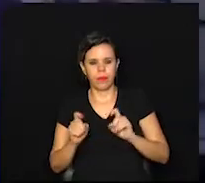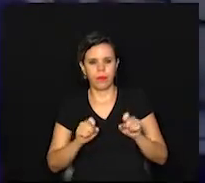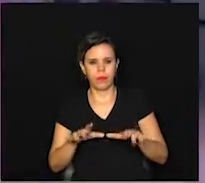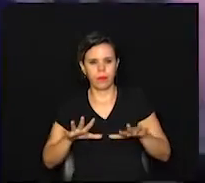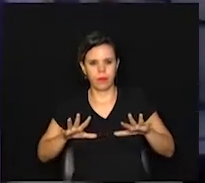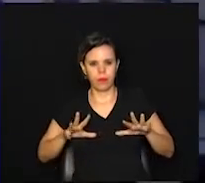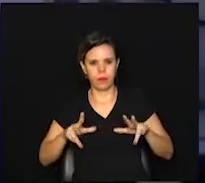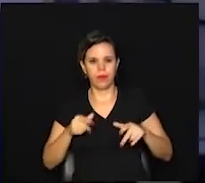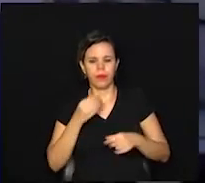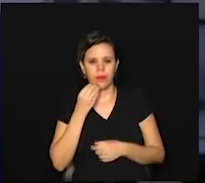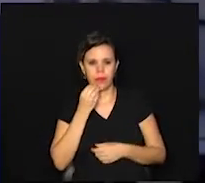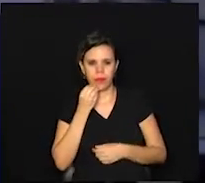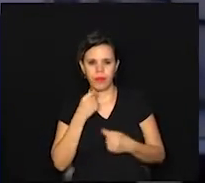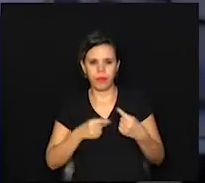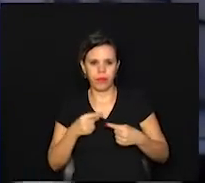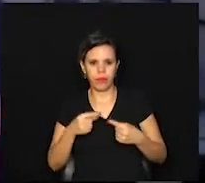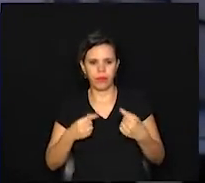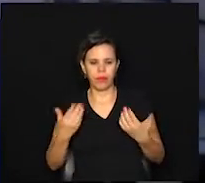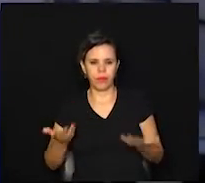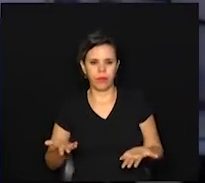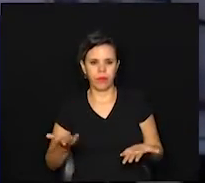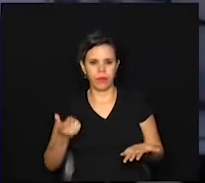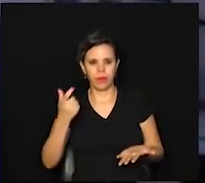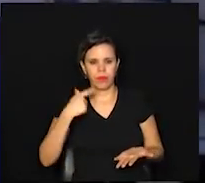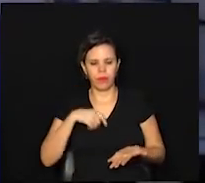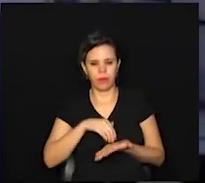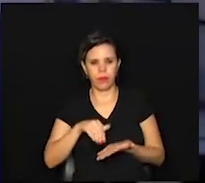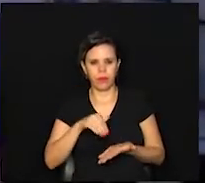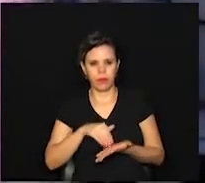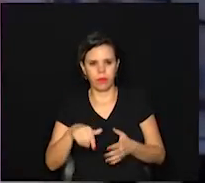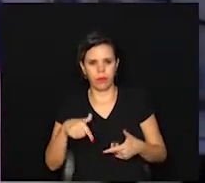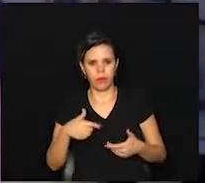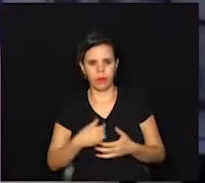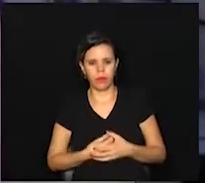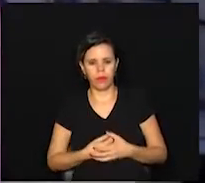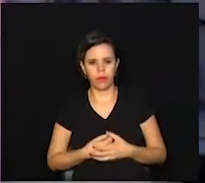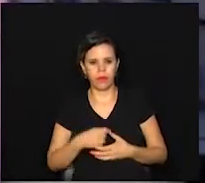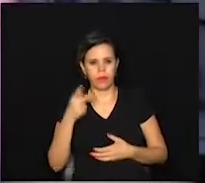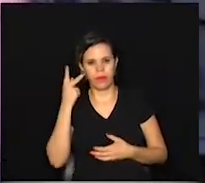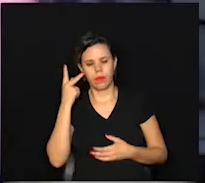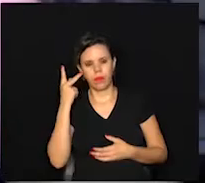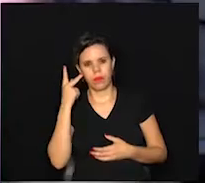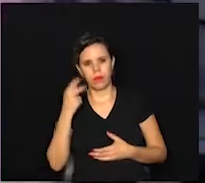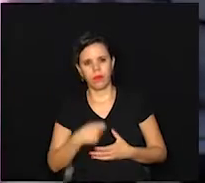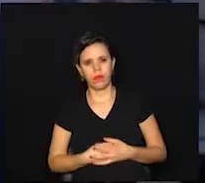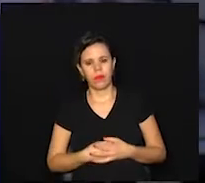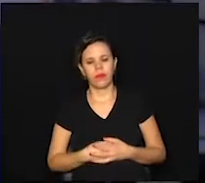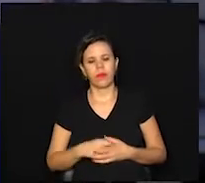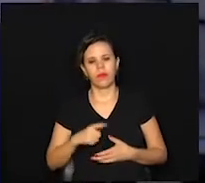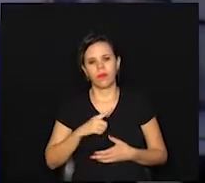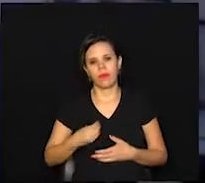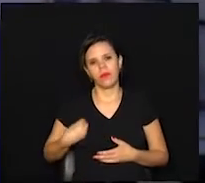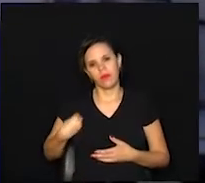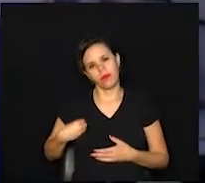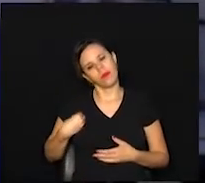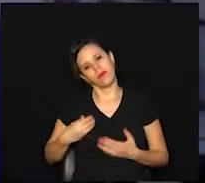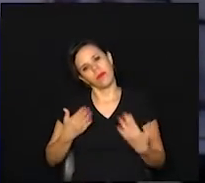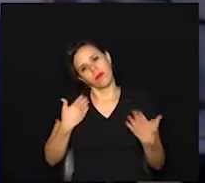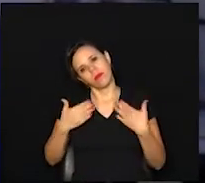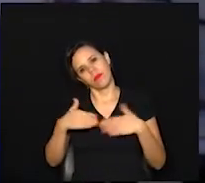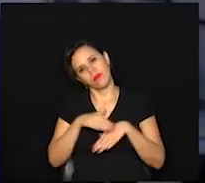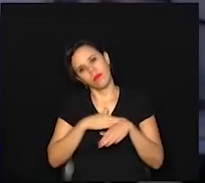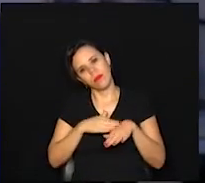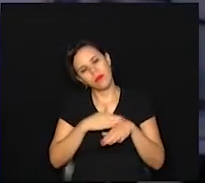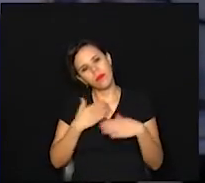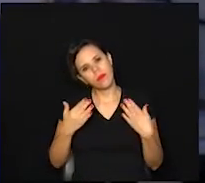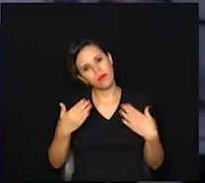todo mundo e discutindo isso. Eu, quando fui secretário em São Paulo, eu tinha rodas de conversas